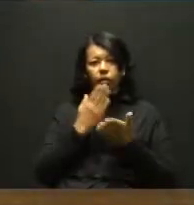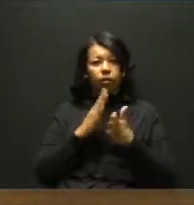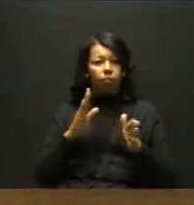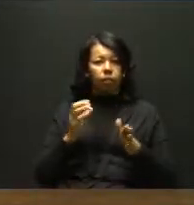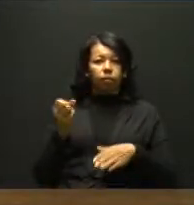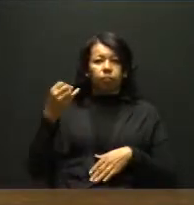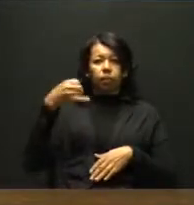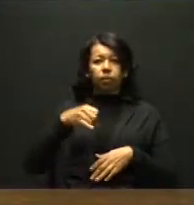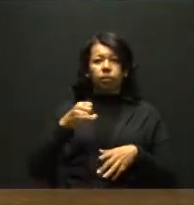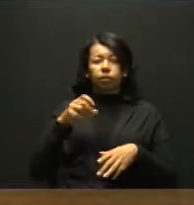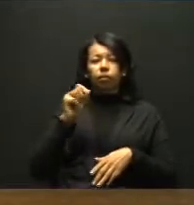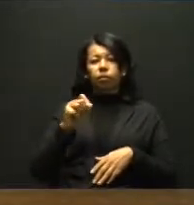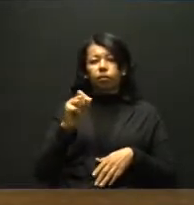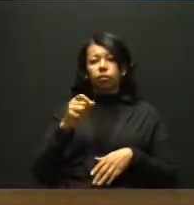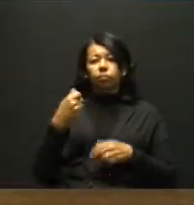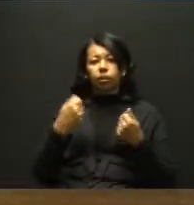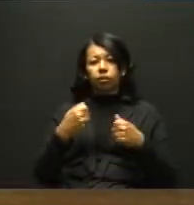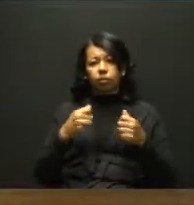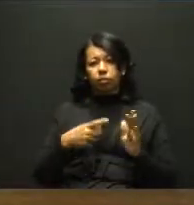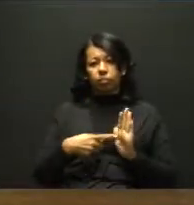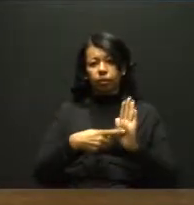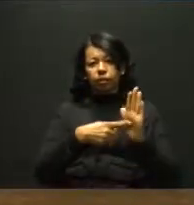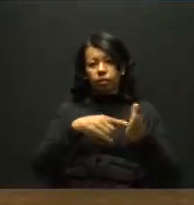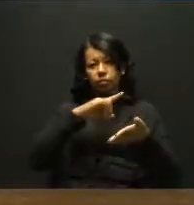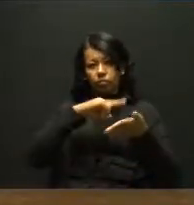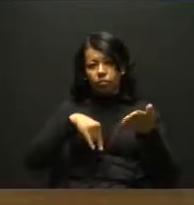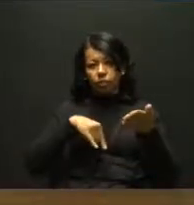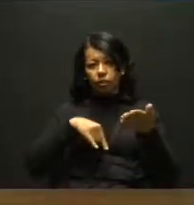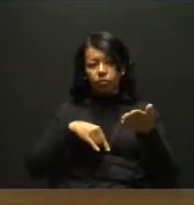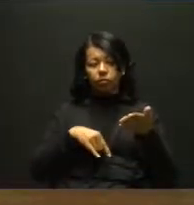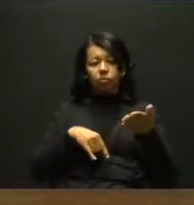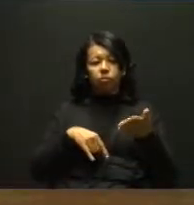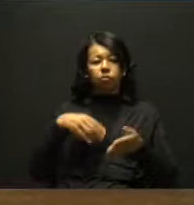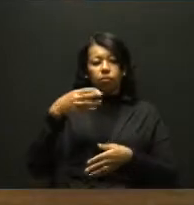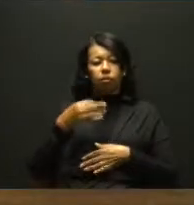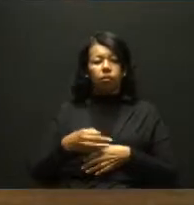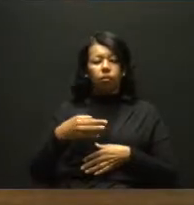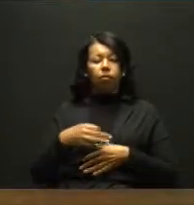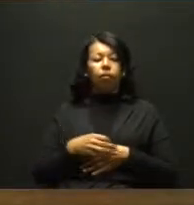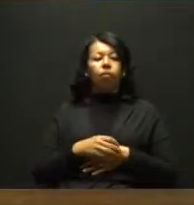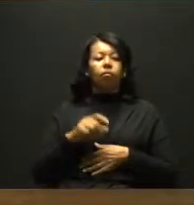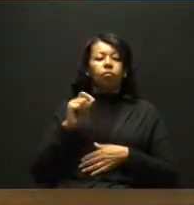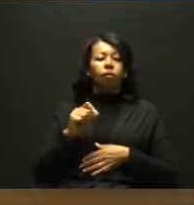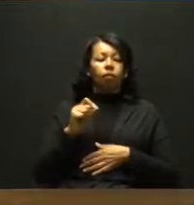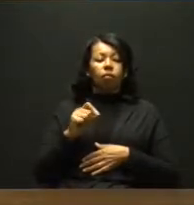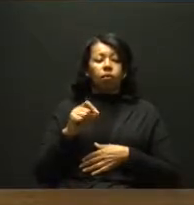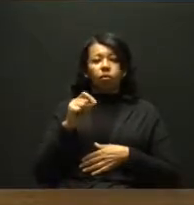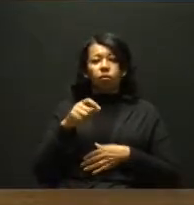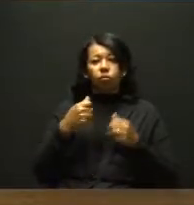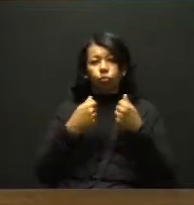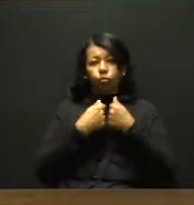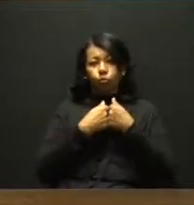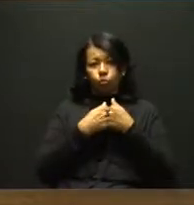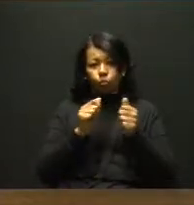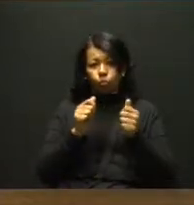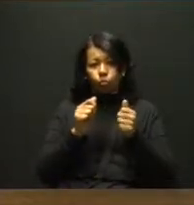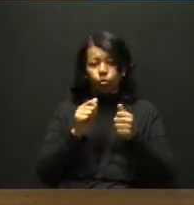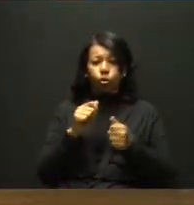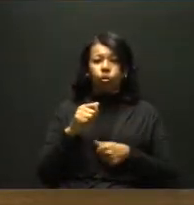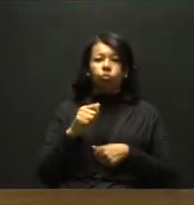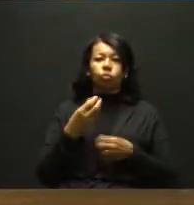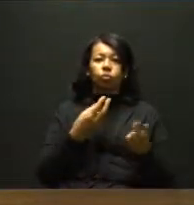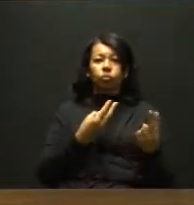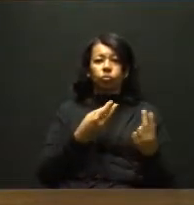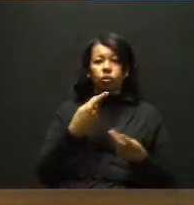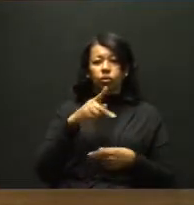que as creches terão que apresentar as documentações e a questão do transporte vereador sérgio quando